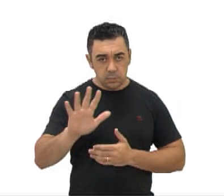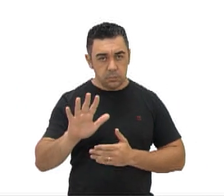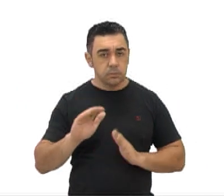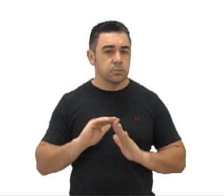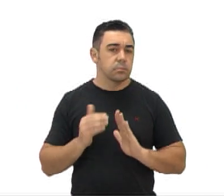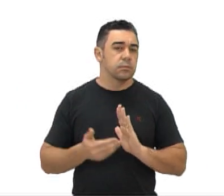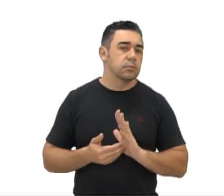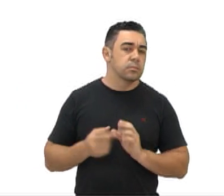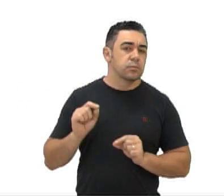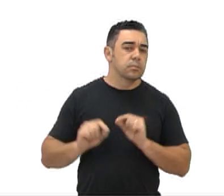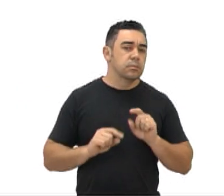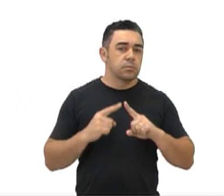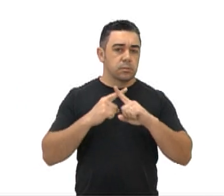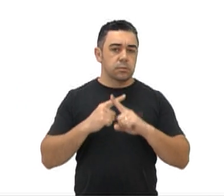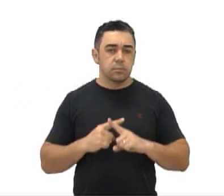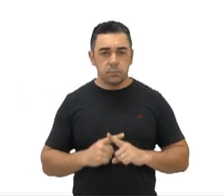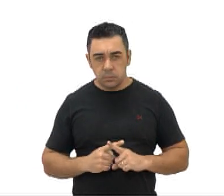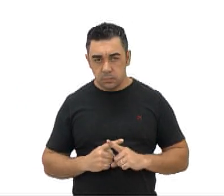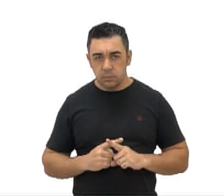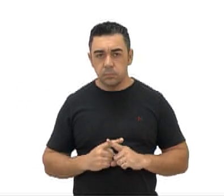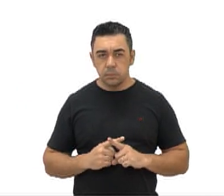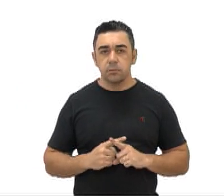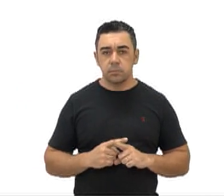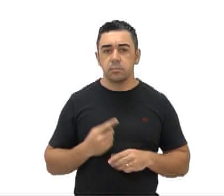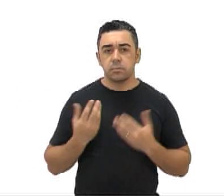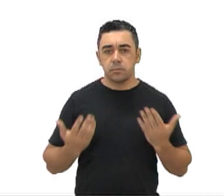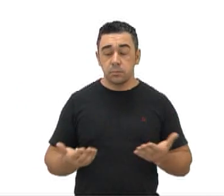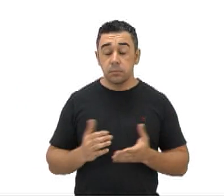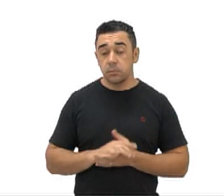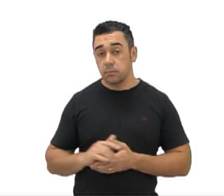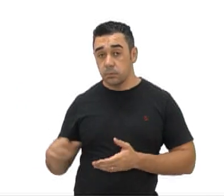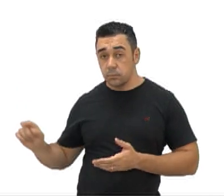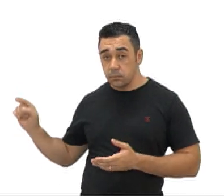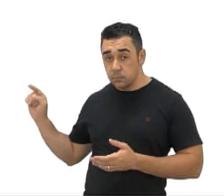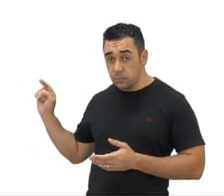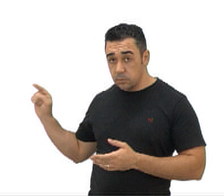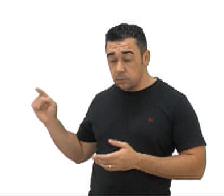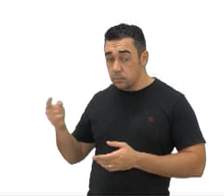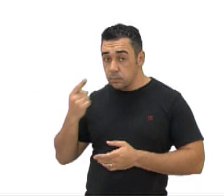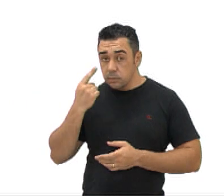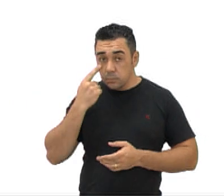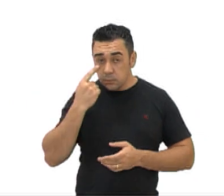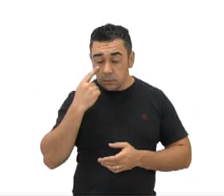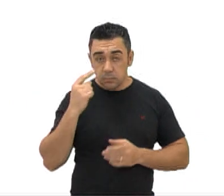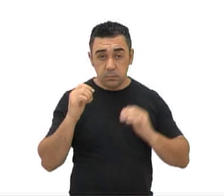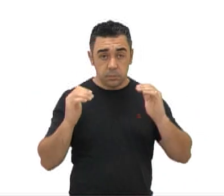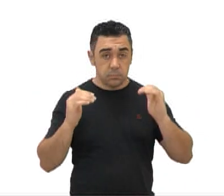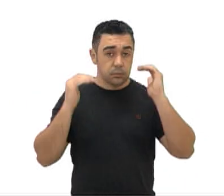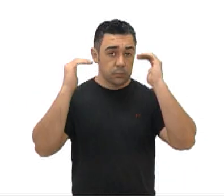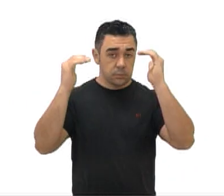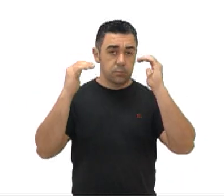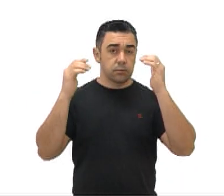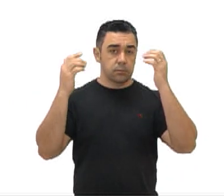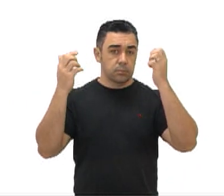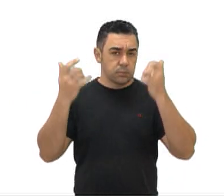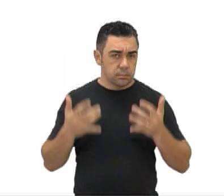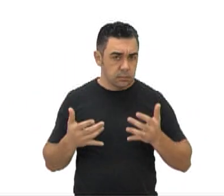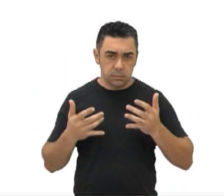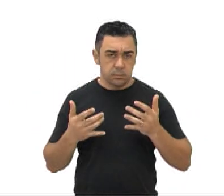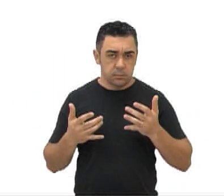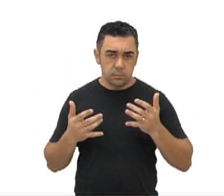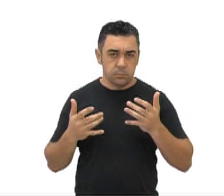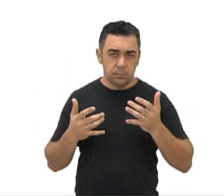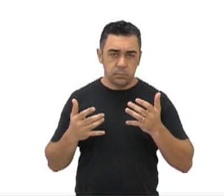vai fazer a multiplicação dos lados. Nesse caso aqui, veja que a parte superior, ele não